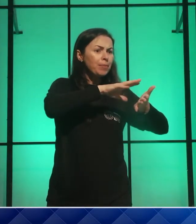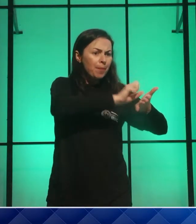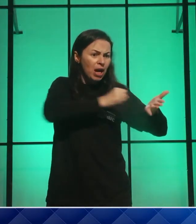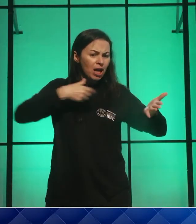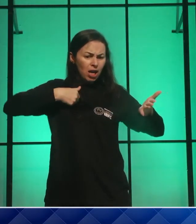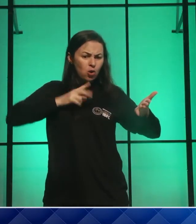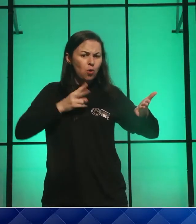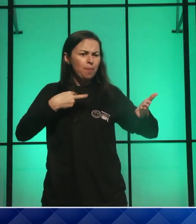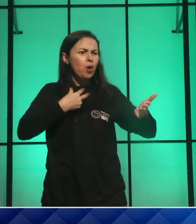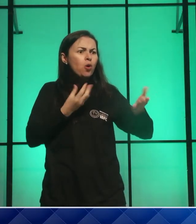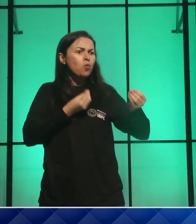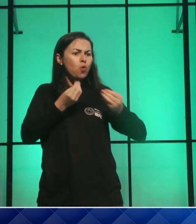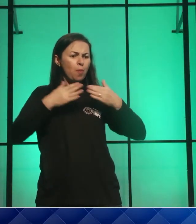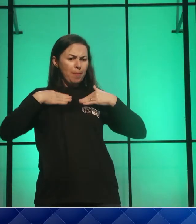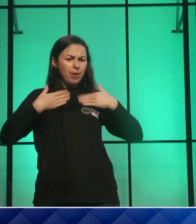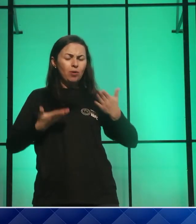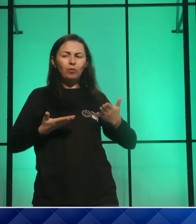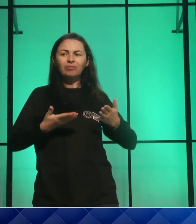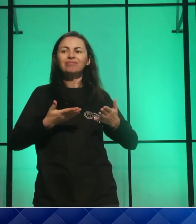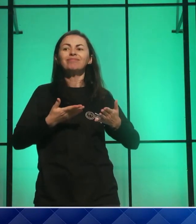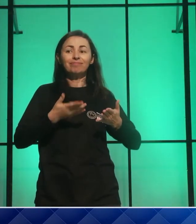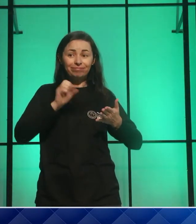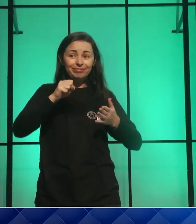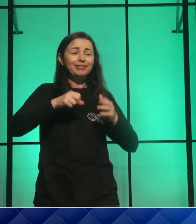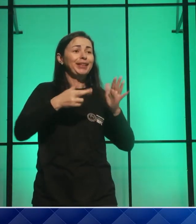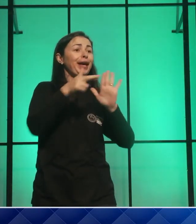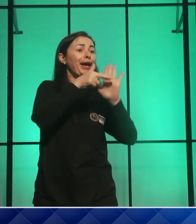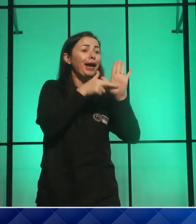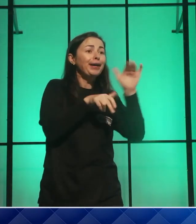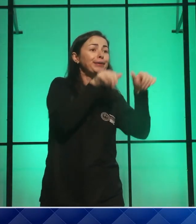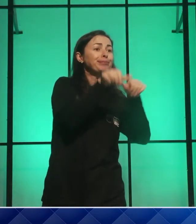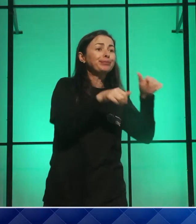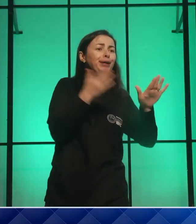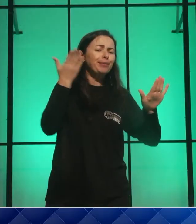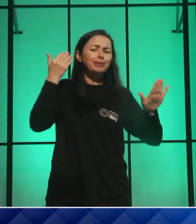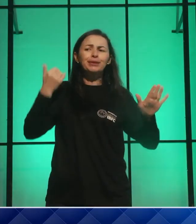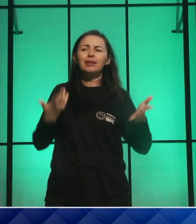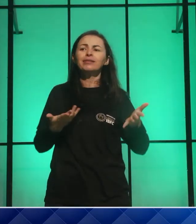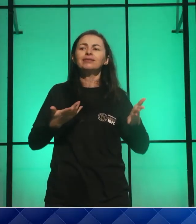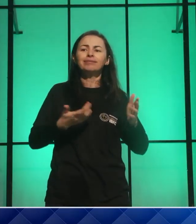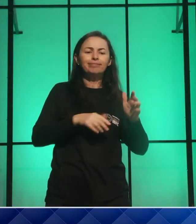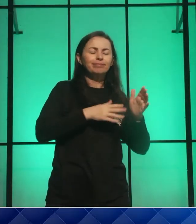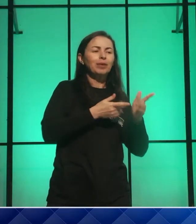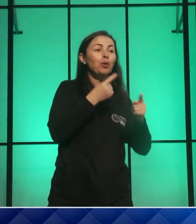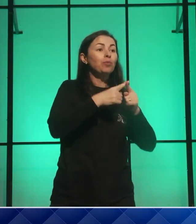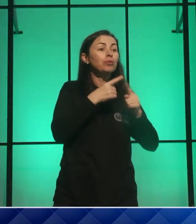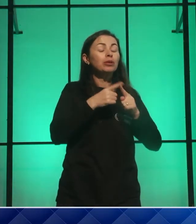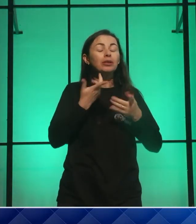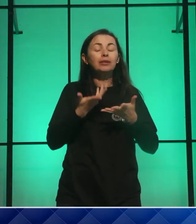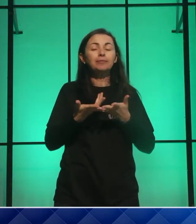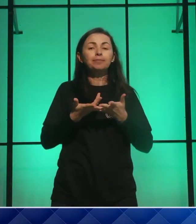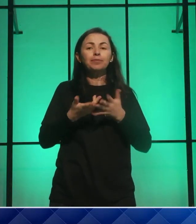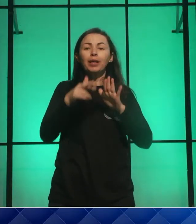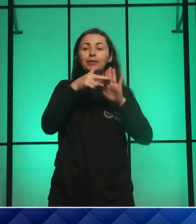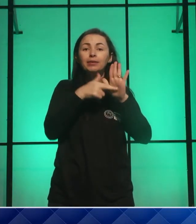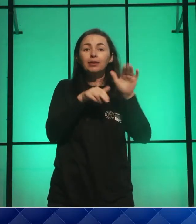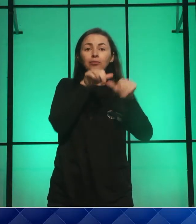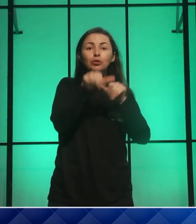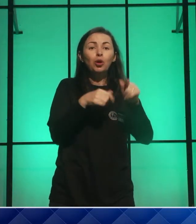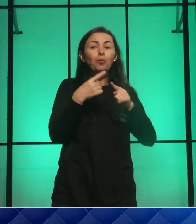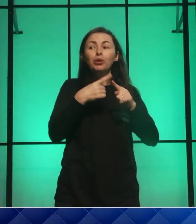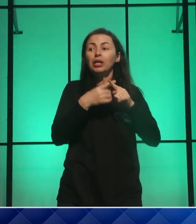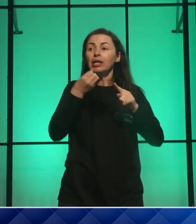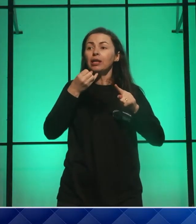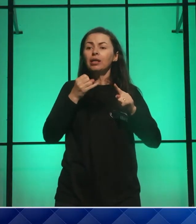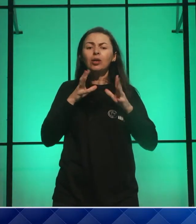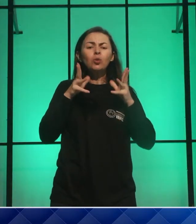pode. Mudaram as regras. Quantas pessoas disseram que estariam